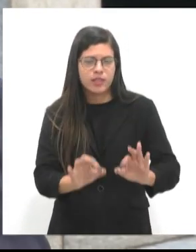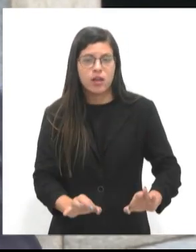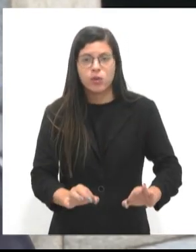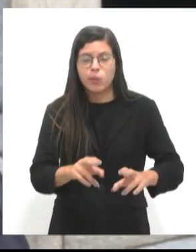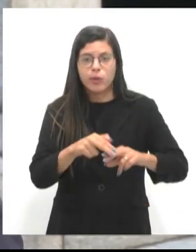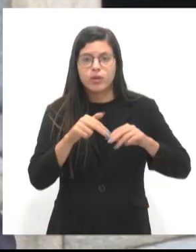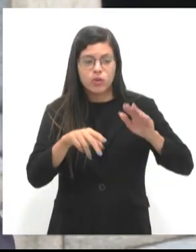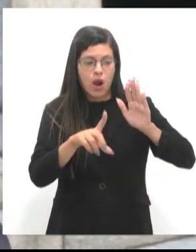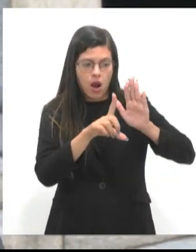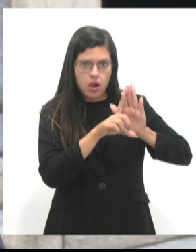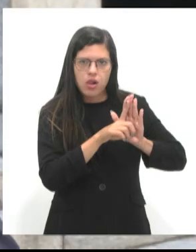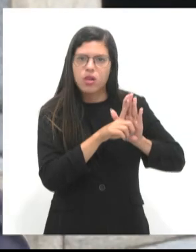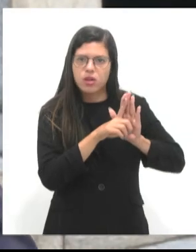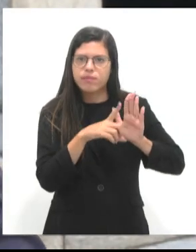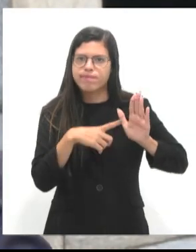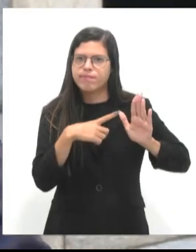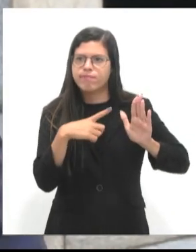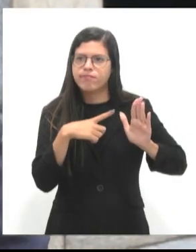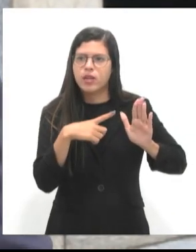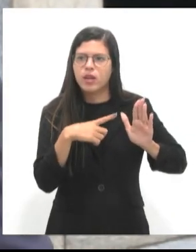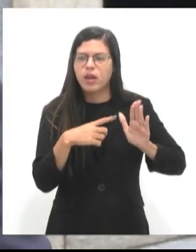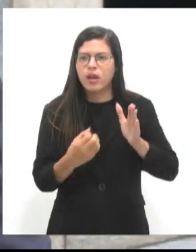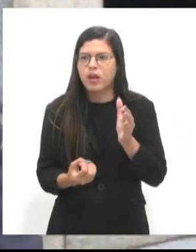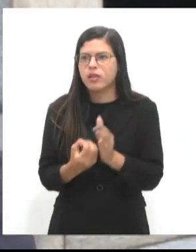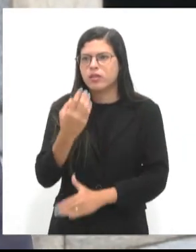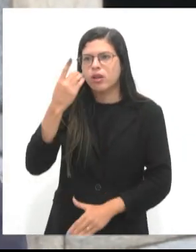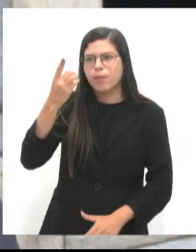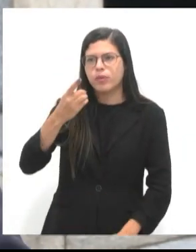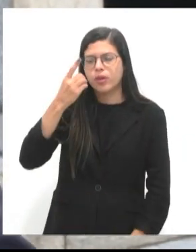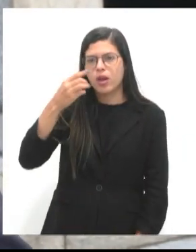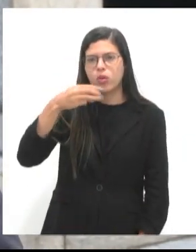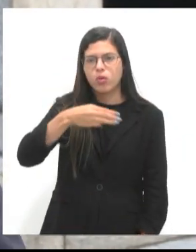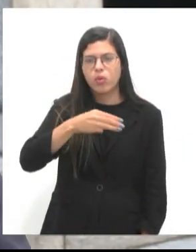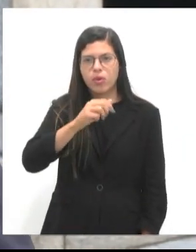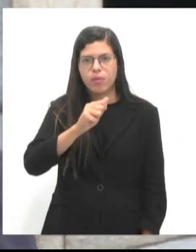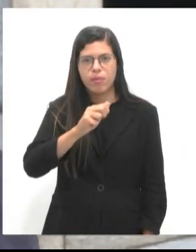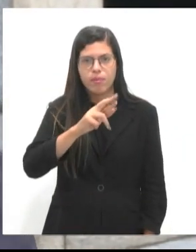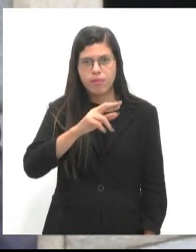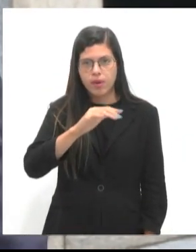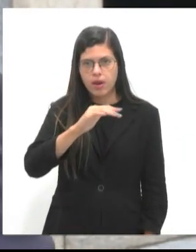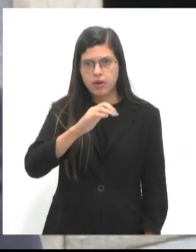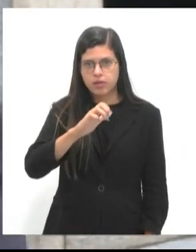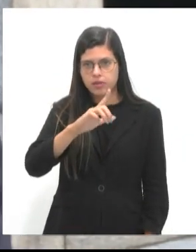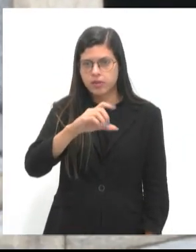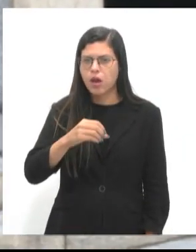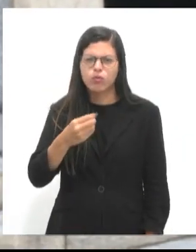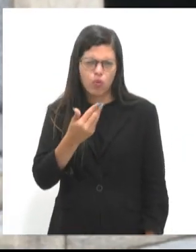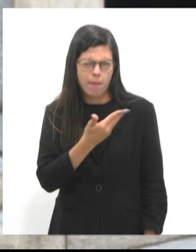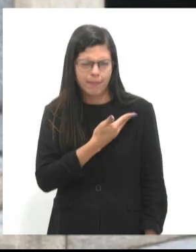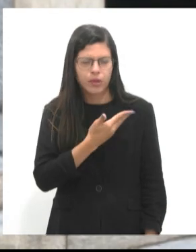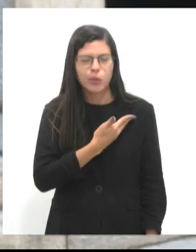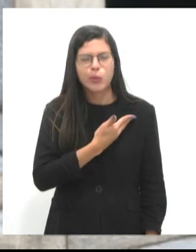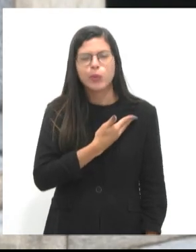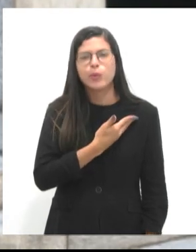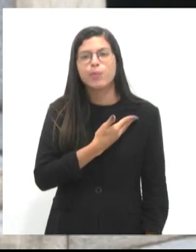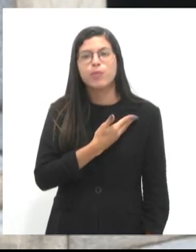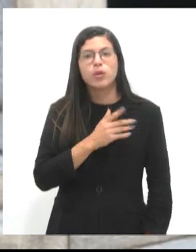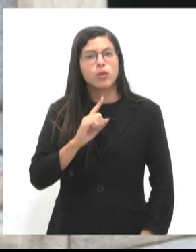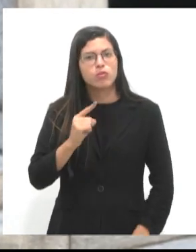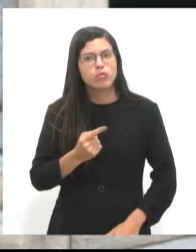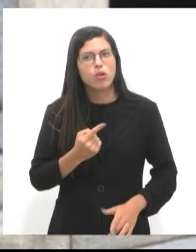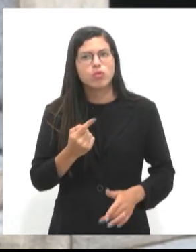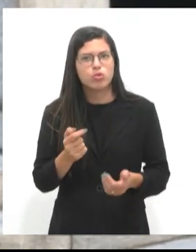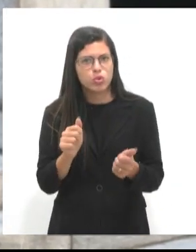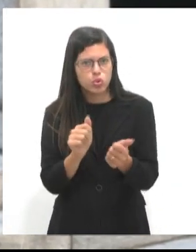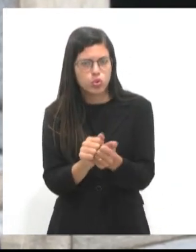essa condição, né? Ela é de autoria do deputado Marcelo Dino, que é um grande amigo também, e nós estamos nessa coautoria e